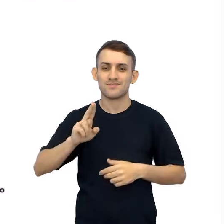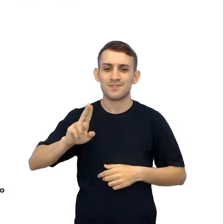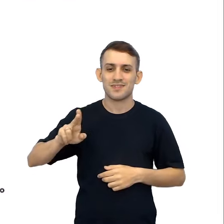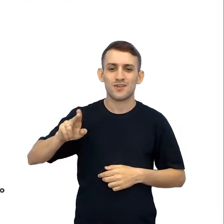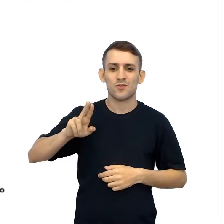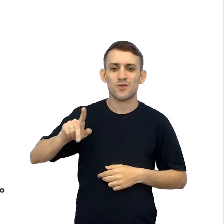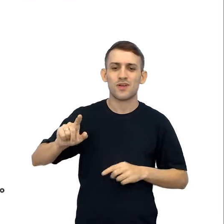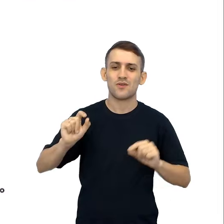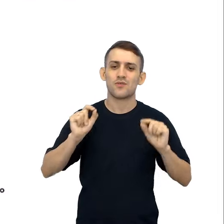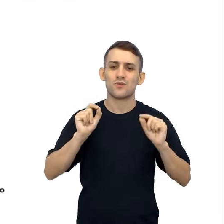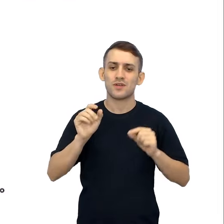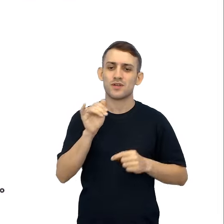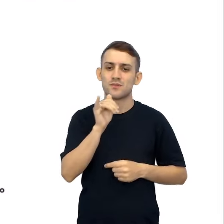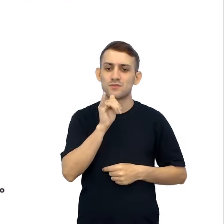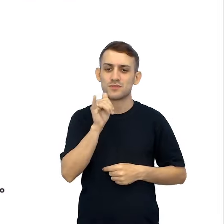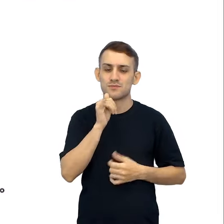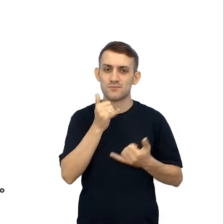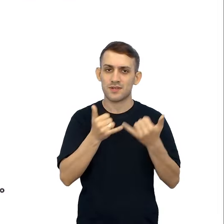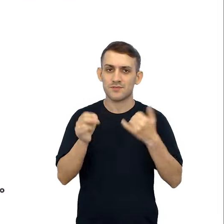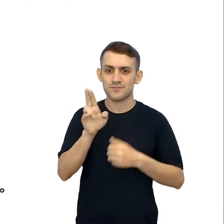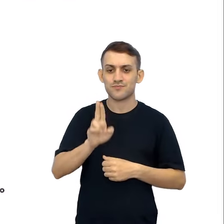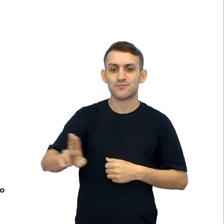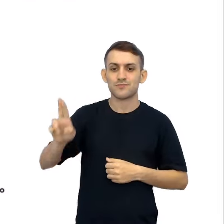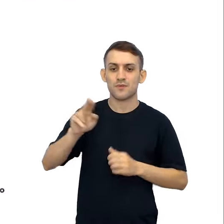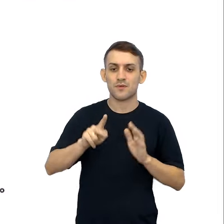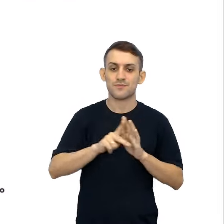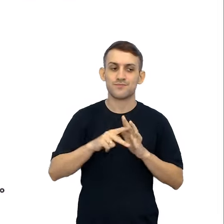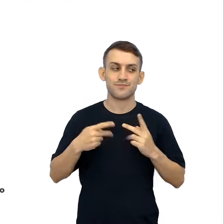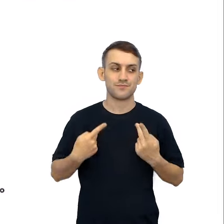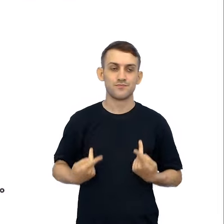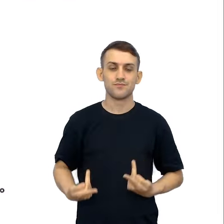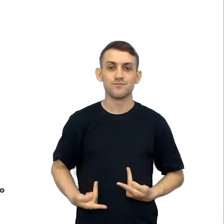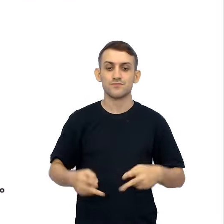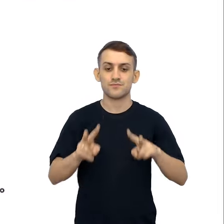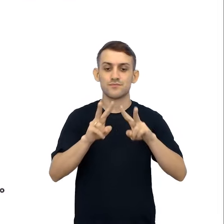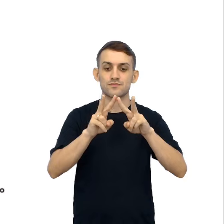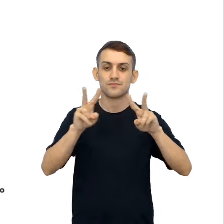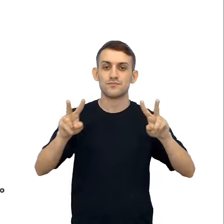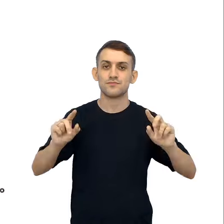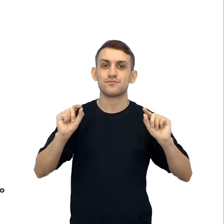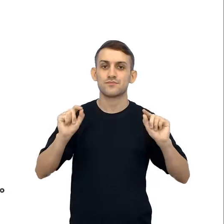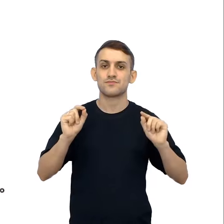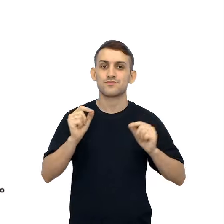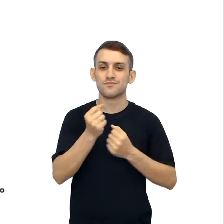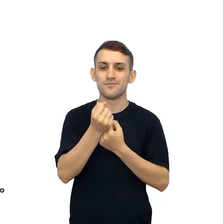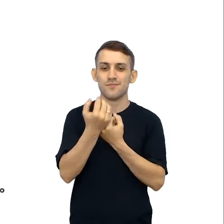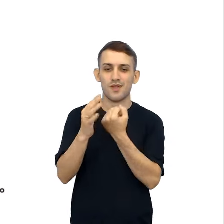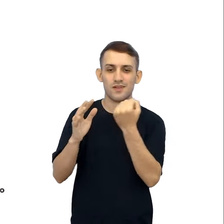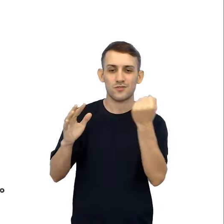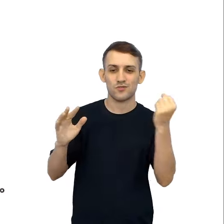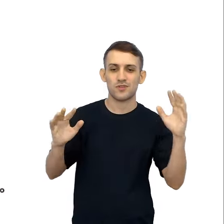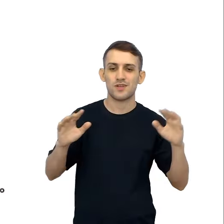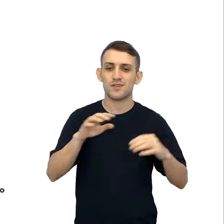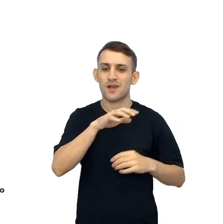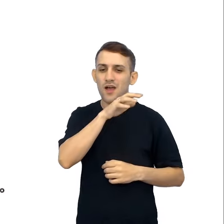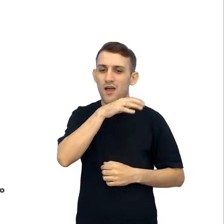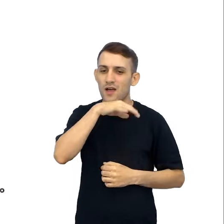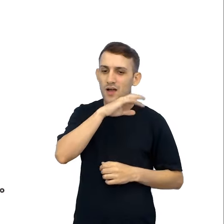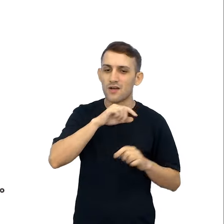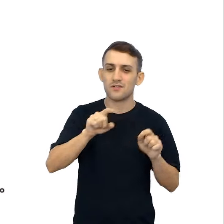bem sendo utilizado pelo ser humano, né? Em relação à natureza, aos animais,